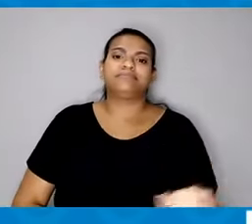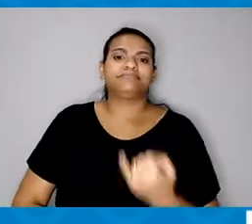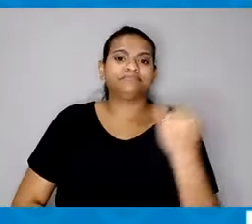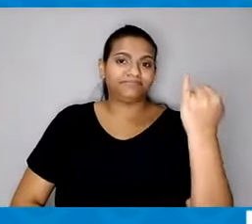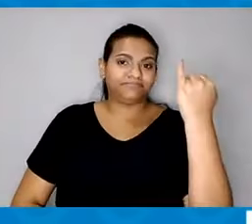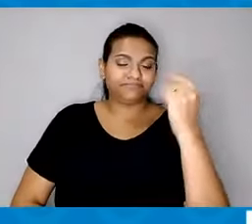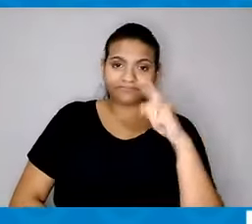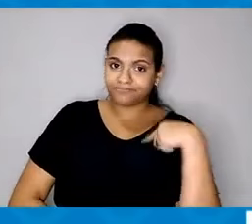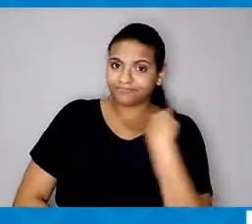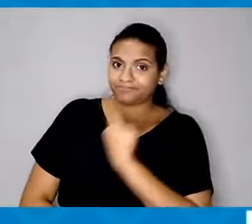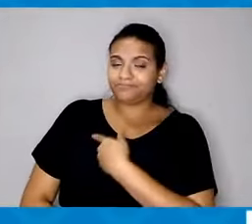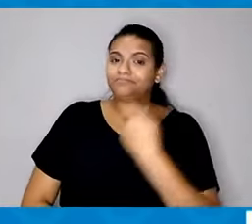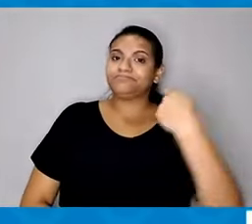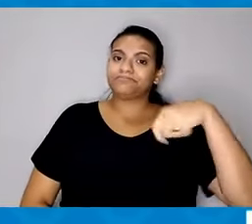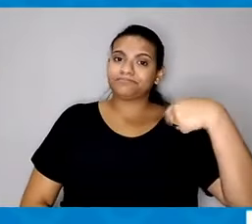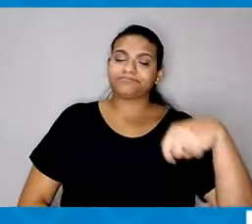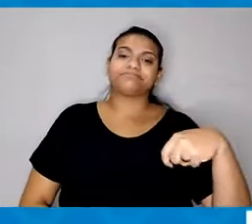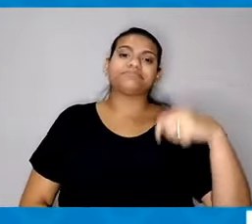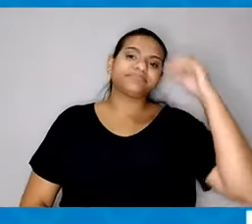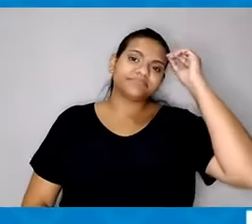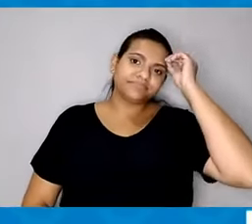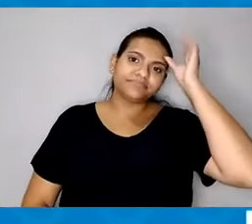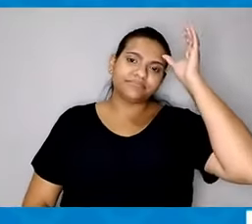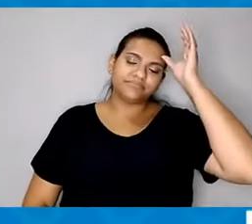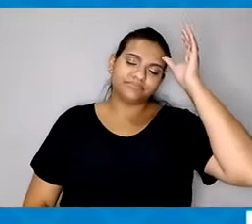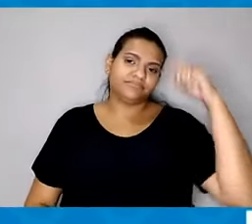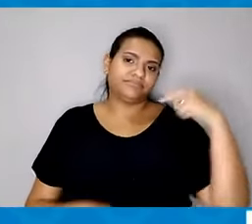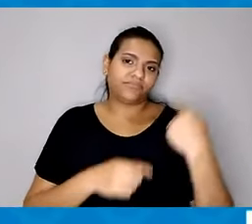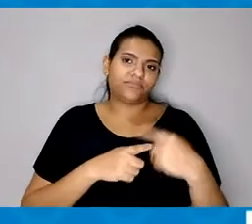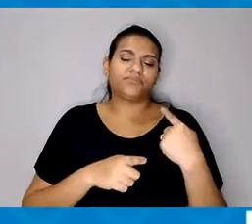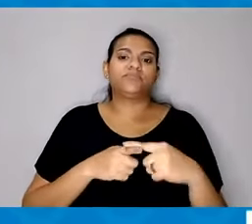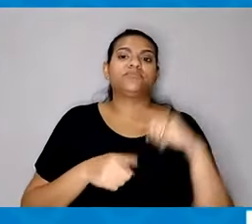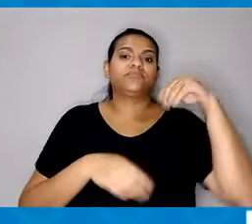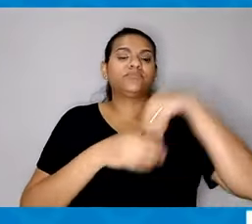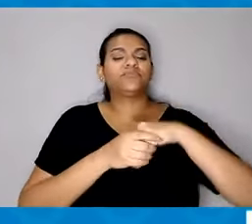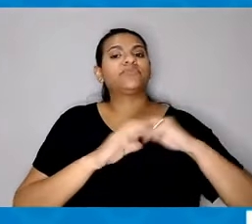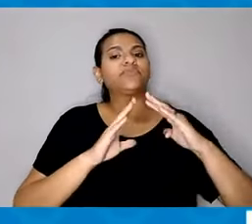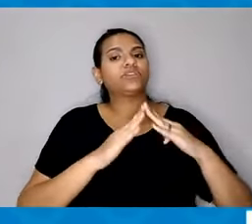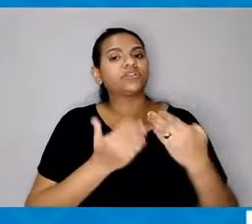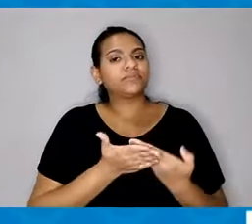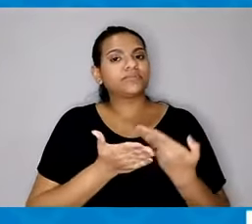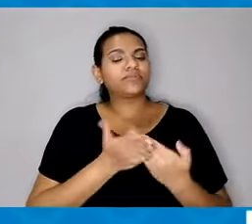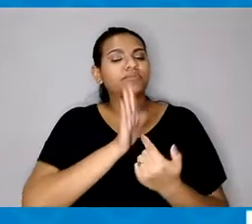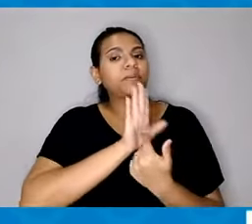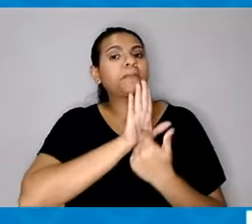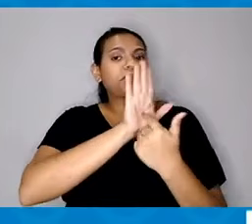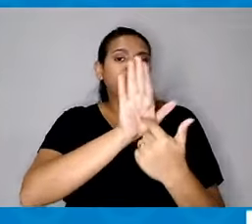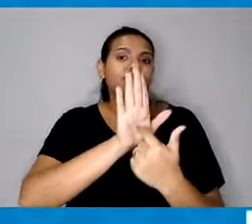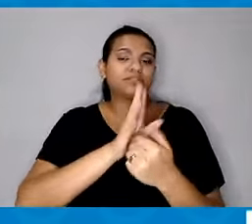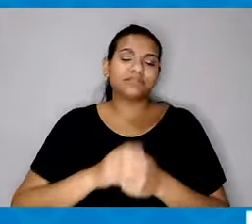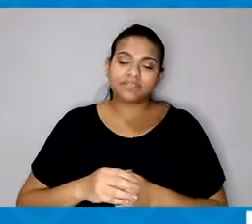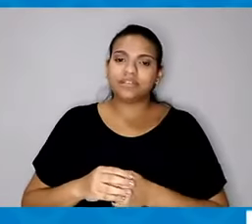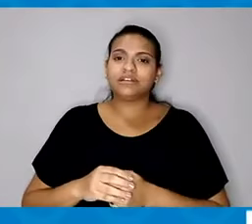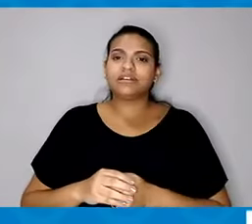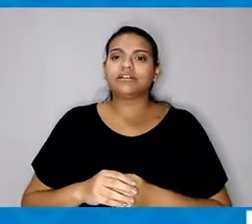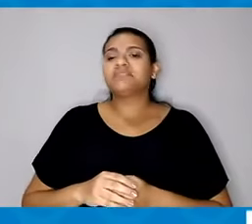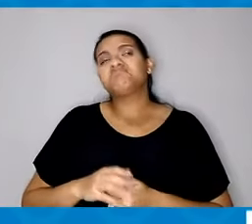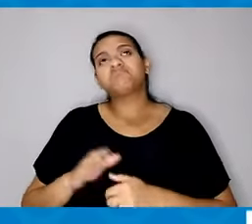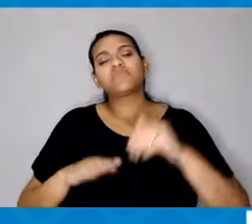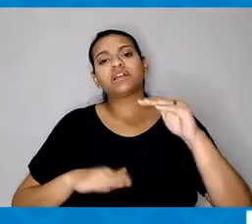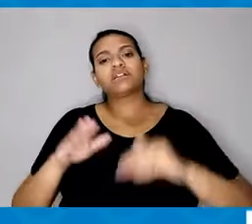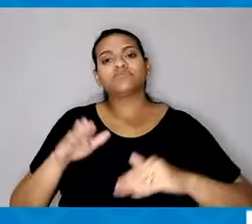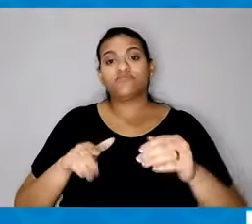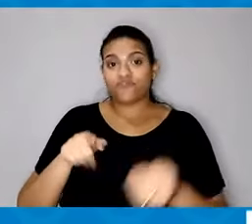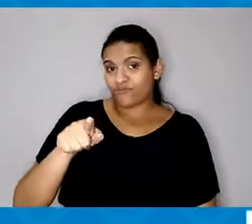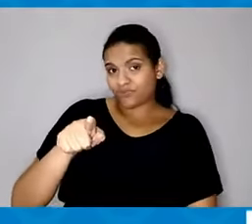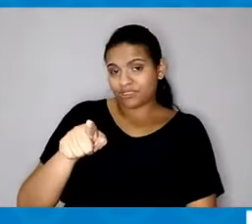científico que trabalhe e traga para dentro da escola as evidências, né? Pode não ser você, pode ser um professor